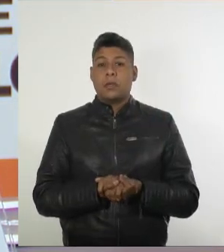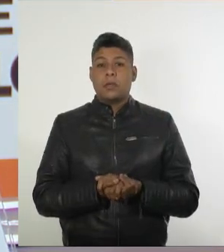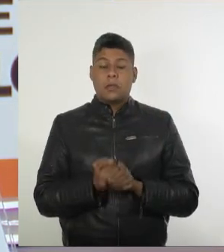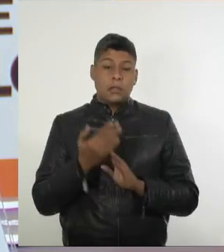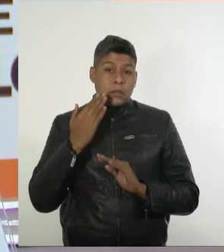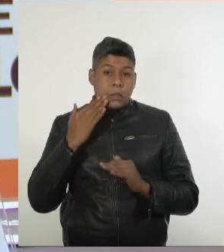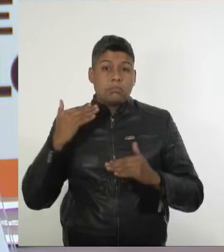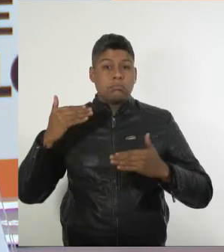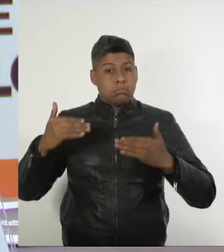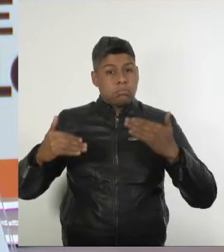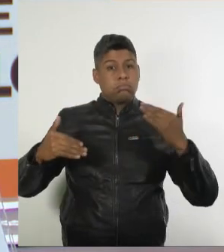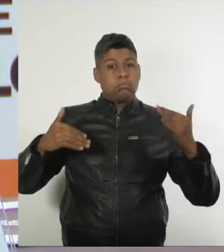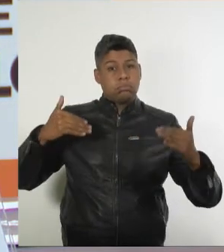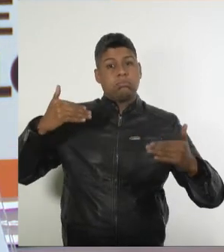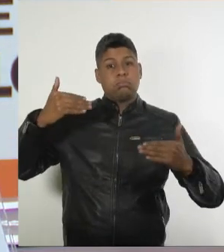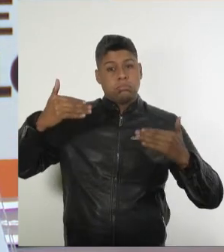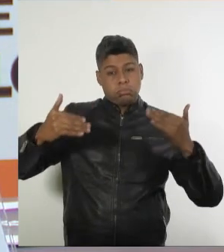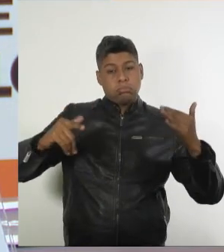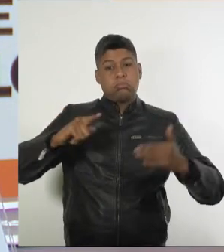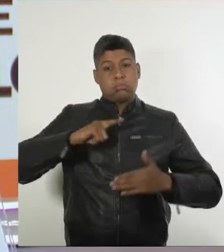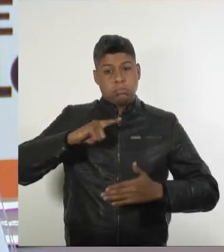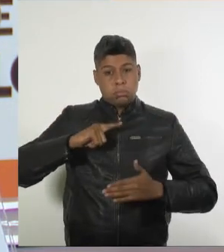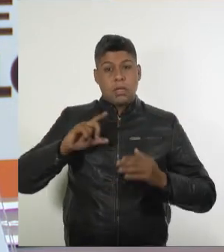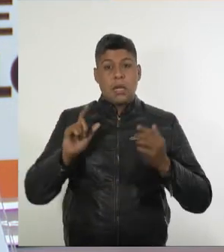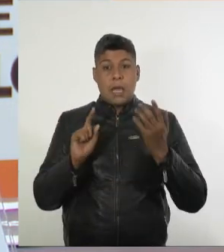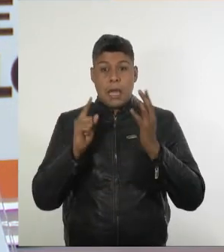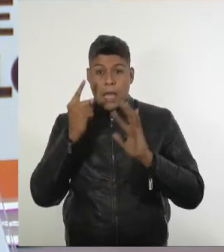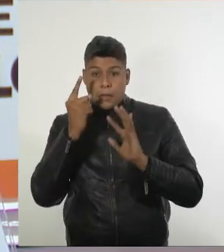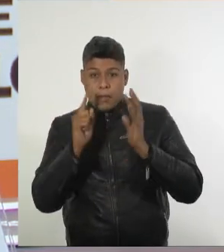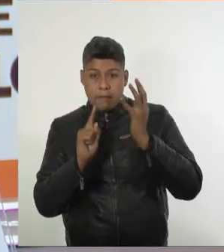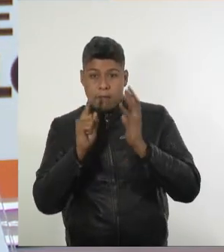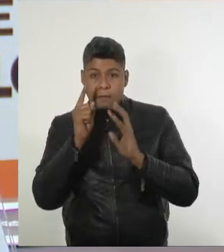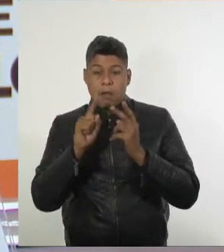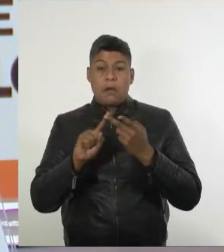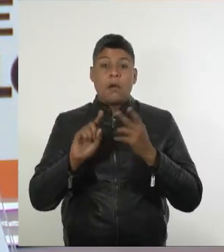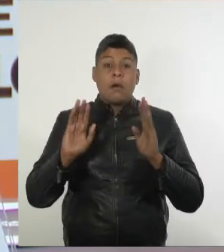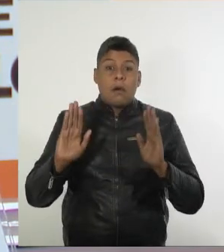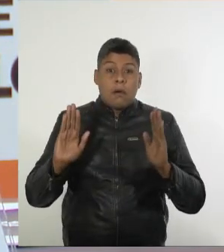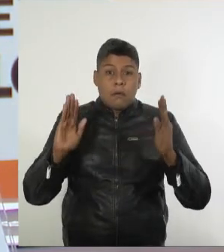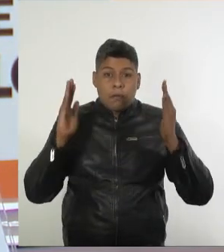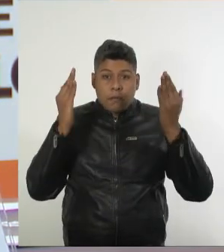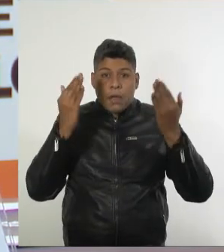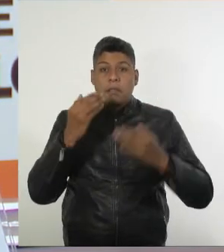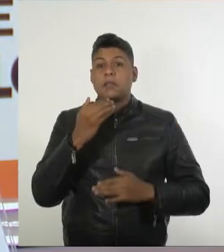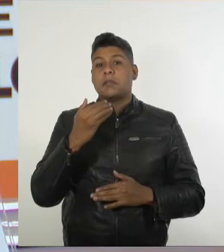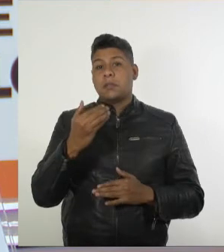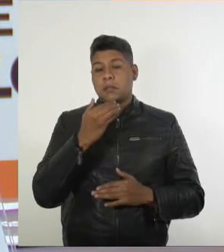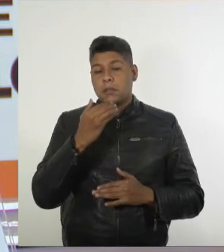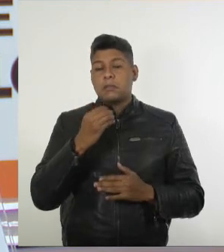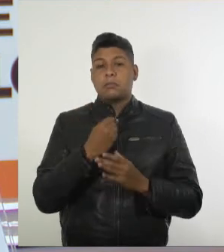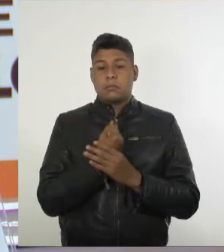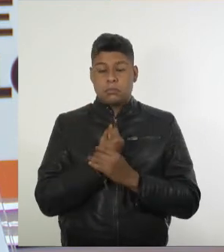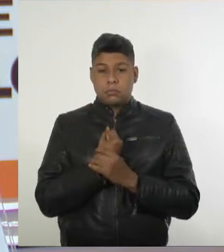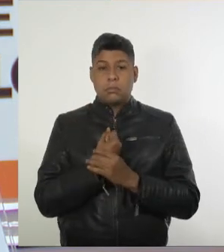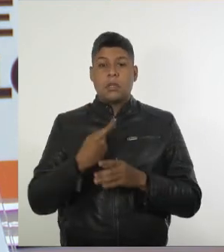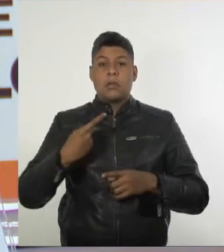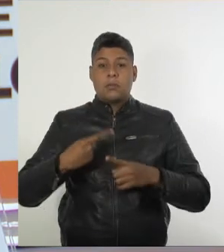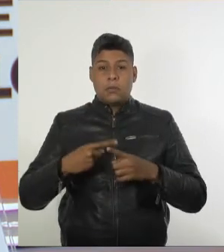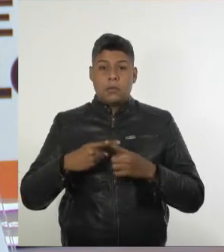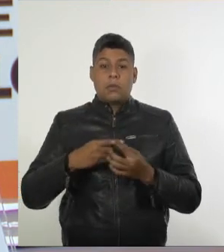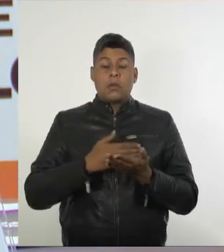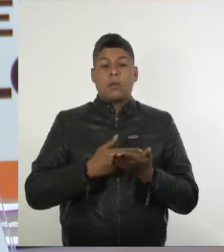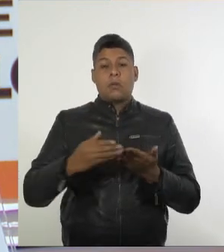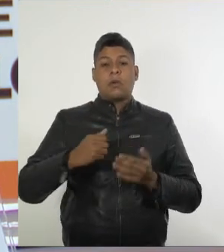cronograma avançando como está, teremos o Carnaval, teremos a festa de final de ano, seguramente, porque nós estamos